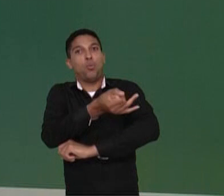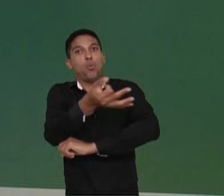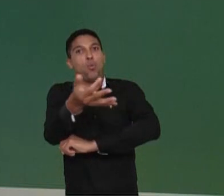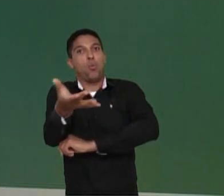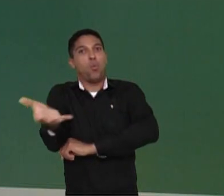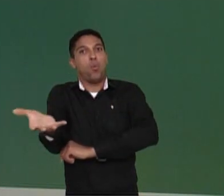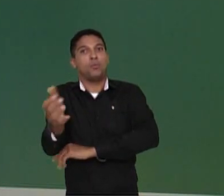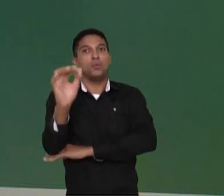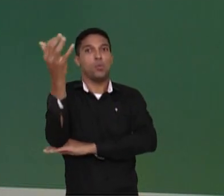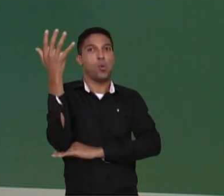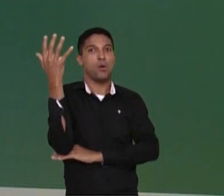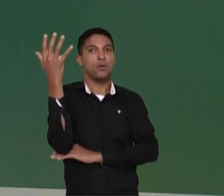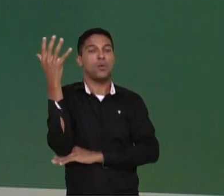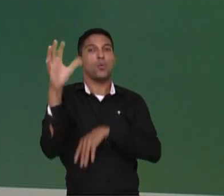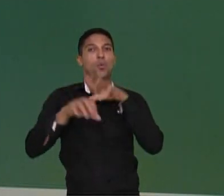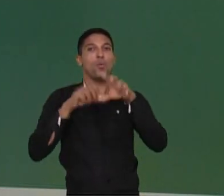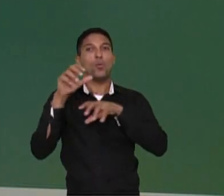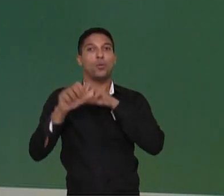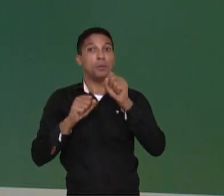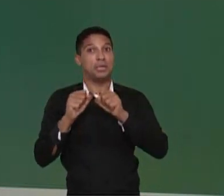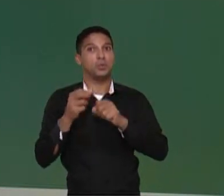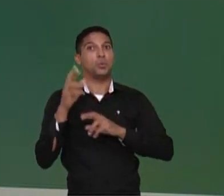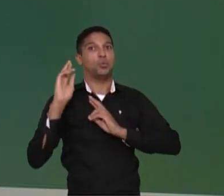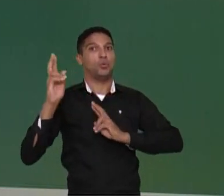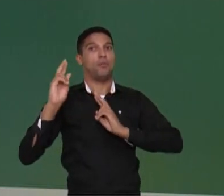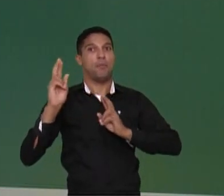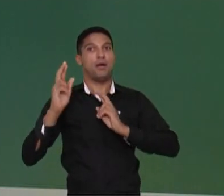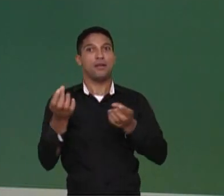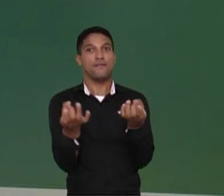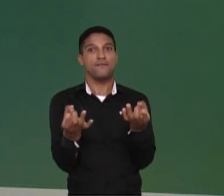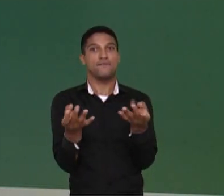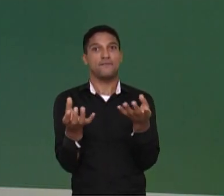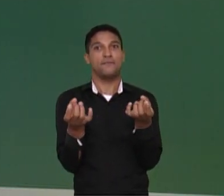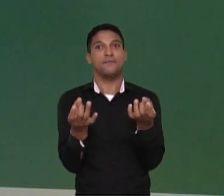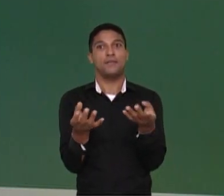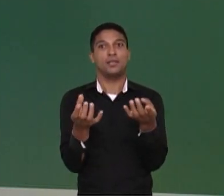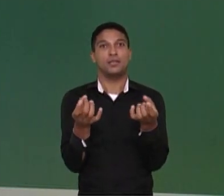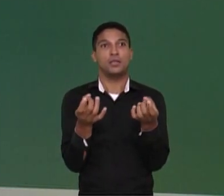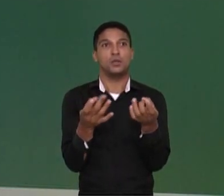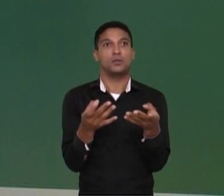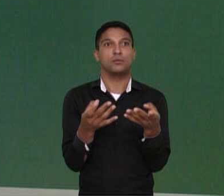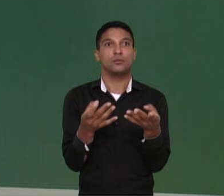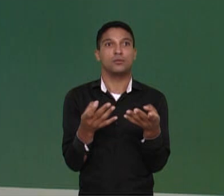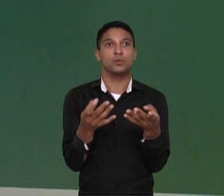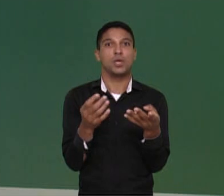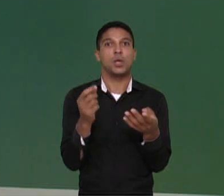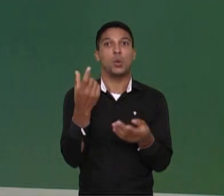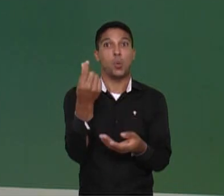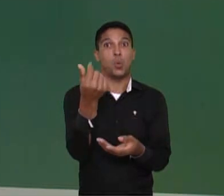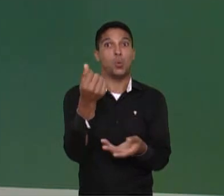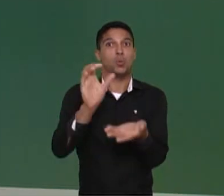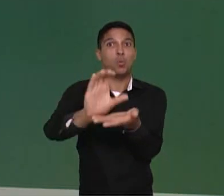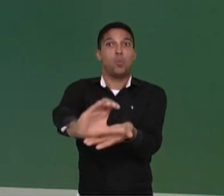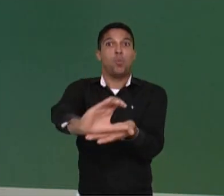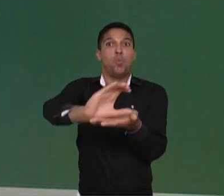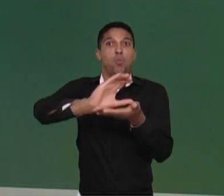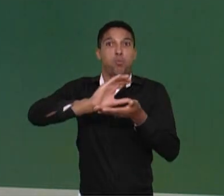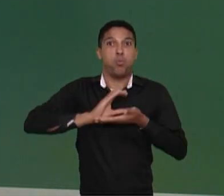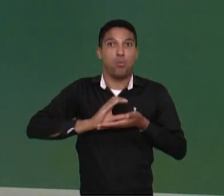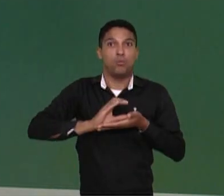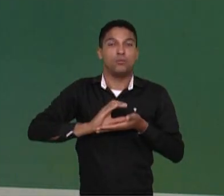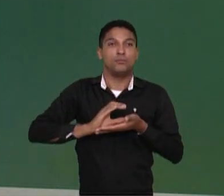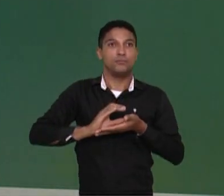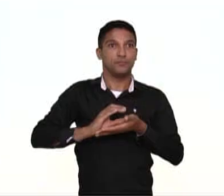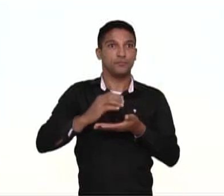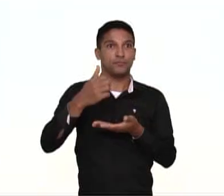Entretanto, a falta de chuva, exercício bem atual, provocou uma perda da safra